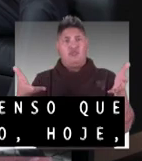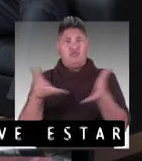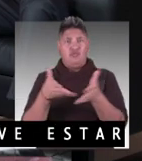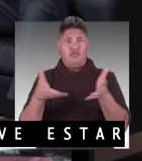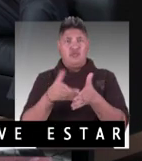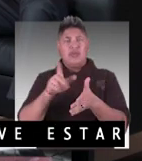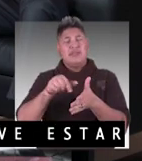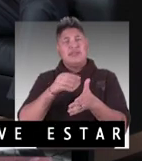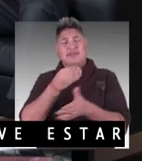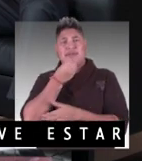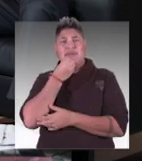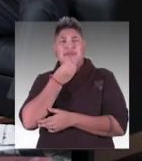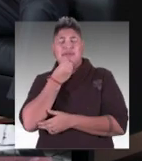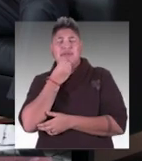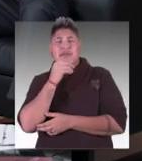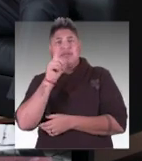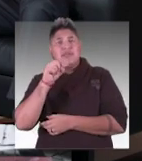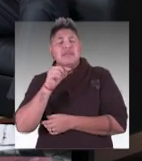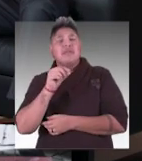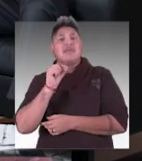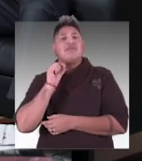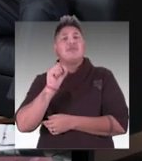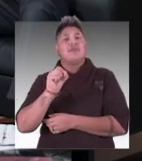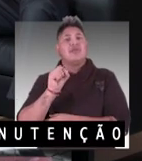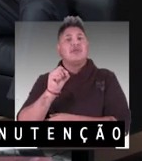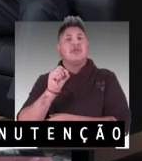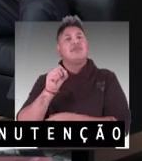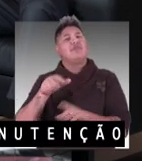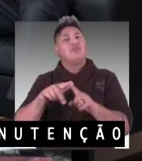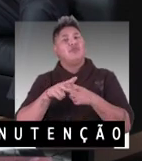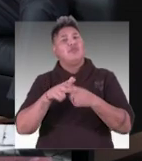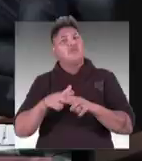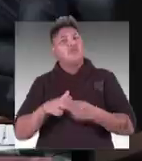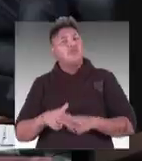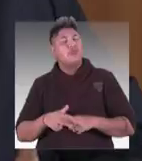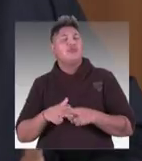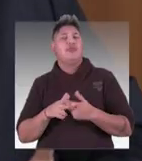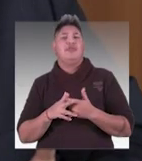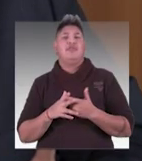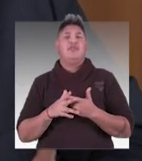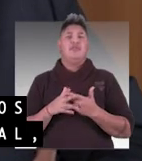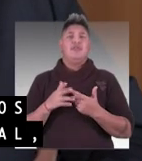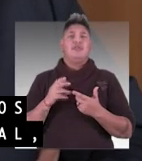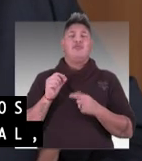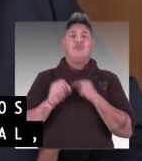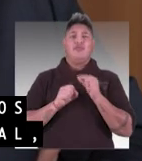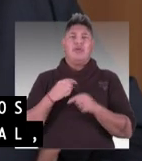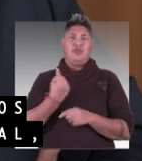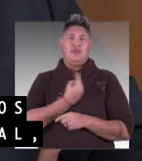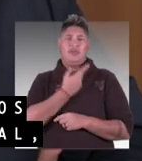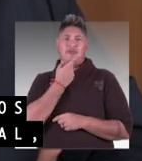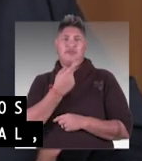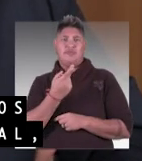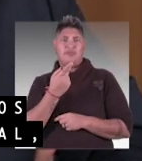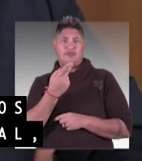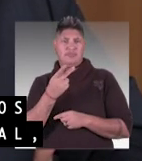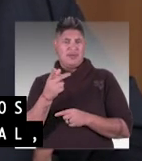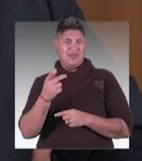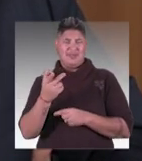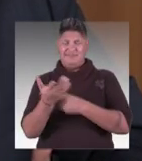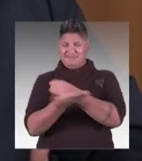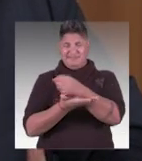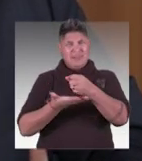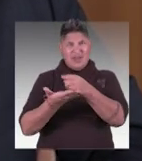hoje, ele deve estar na manutenção do que nós chamamos de mínimo